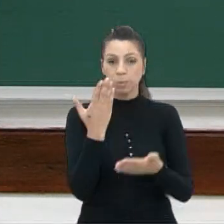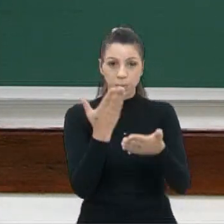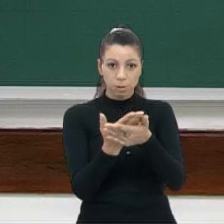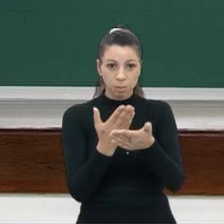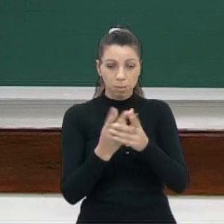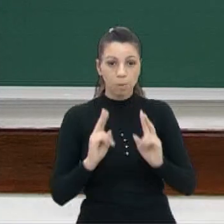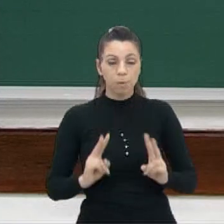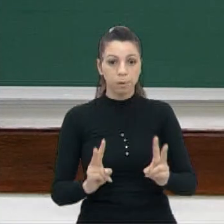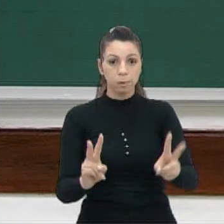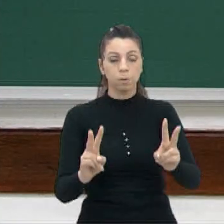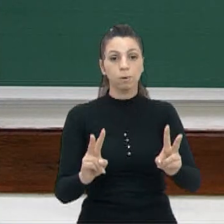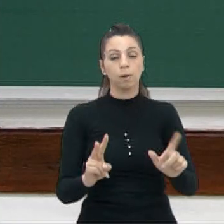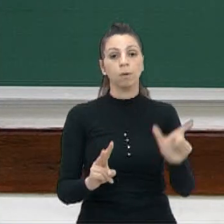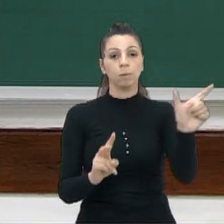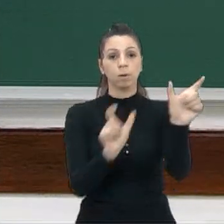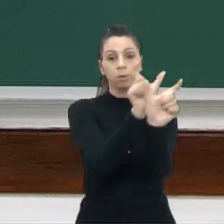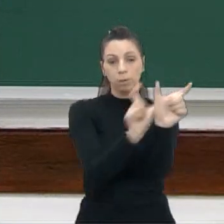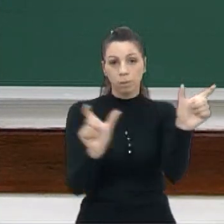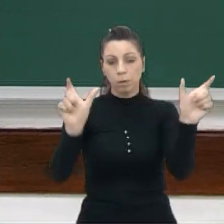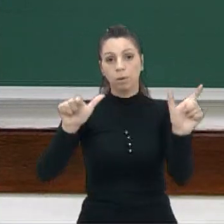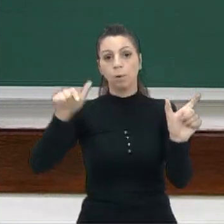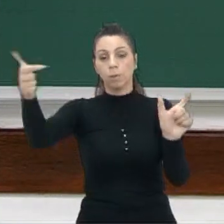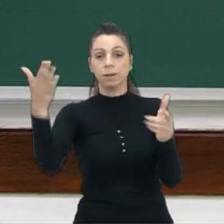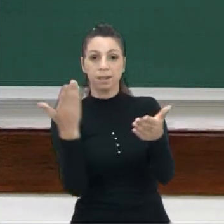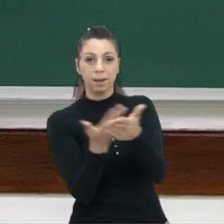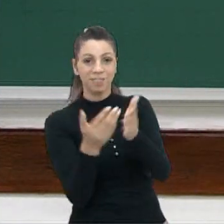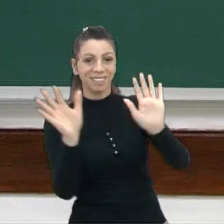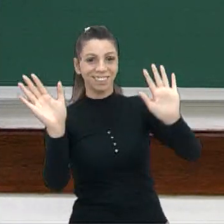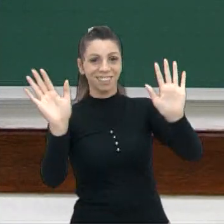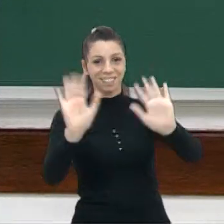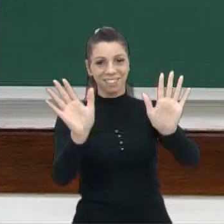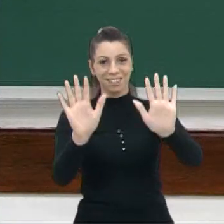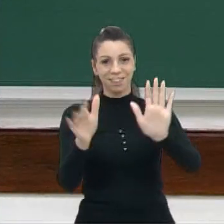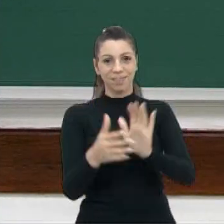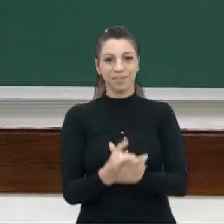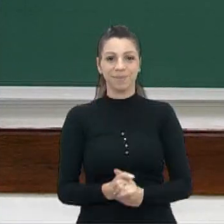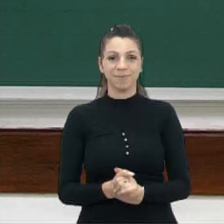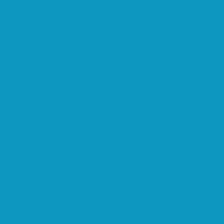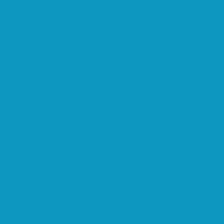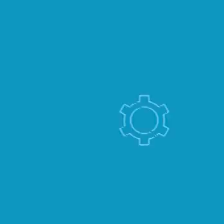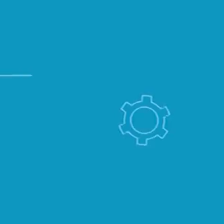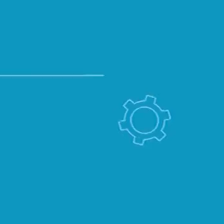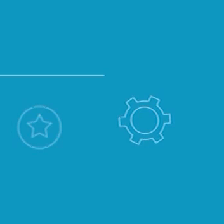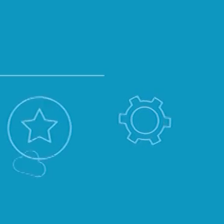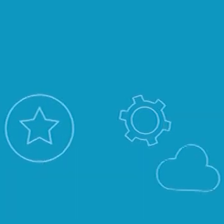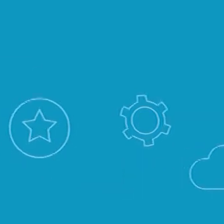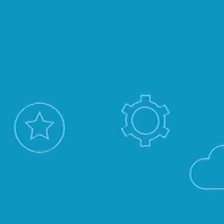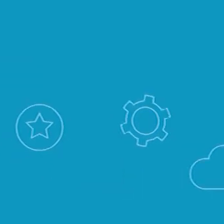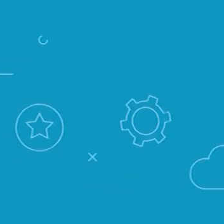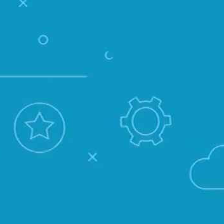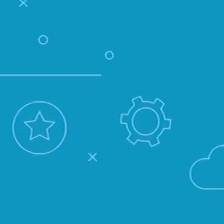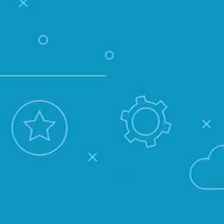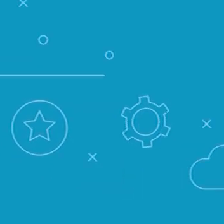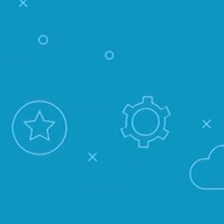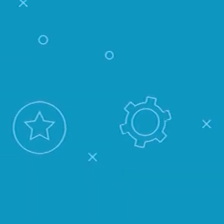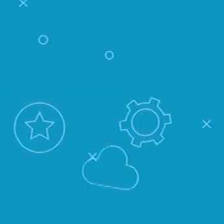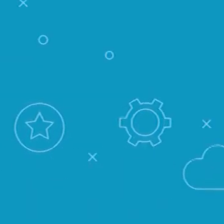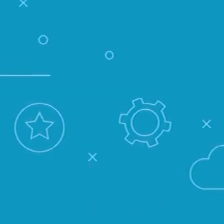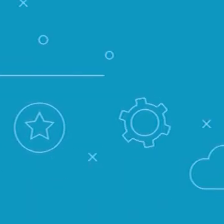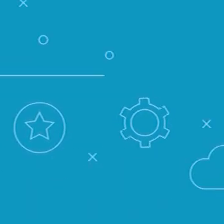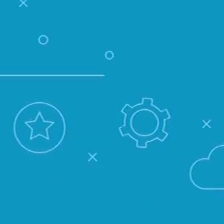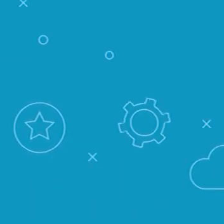Nós continuaremos com monômios e polinômios na próxima aula. Até lá.